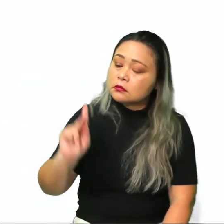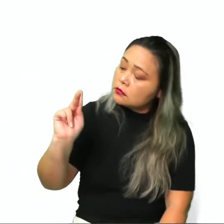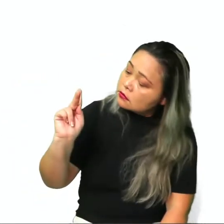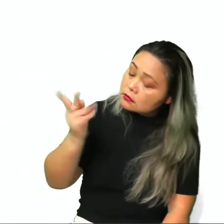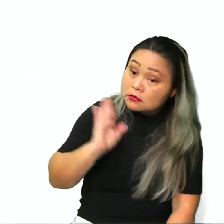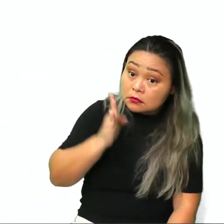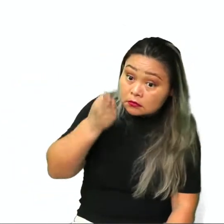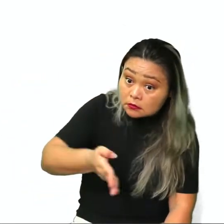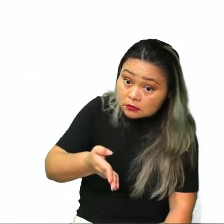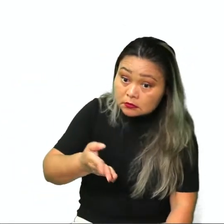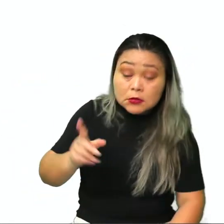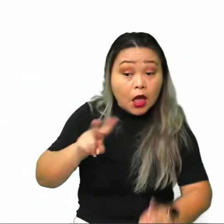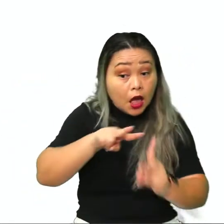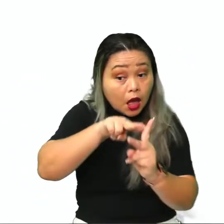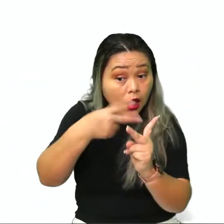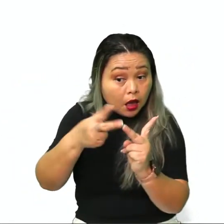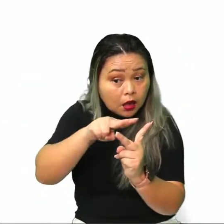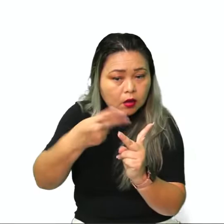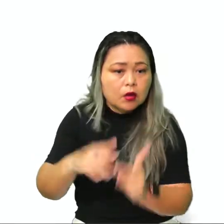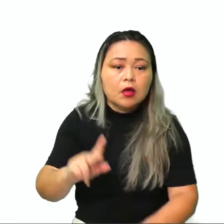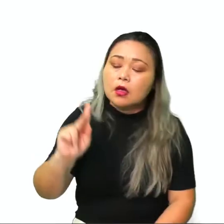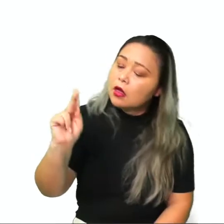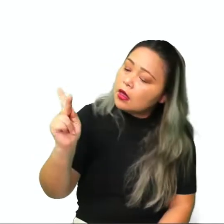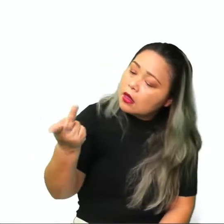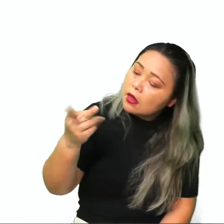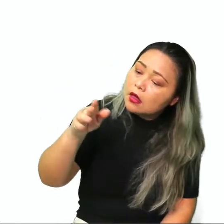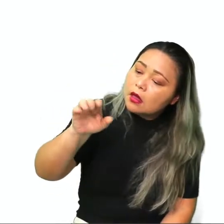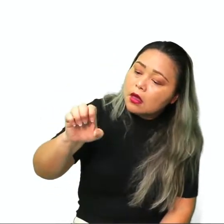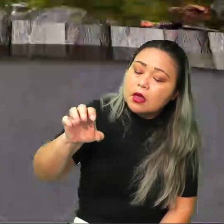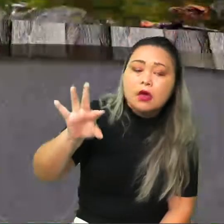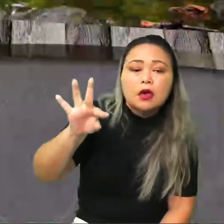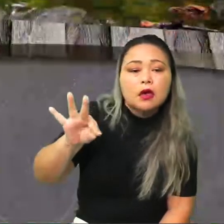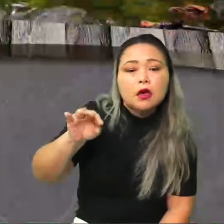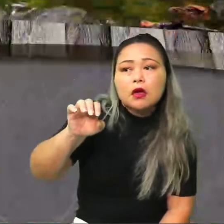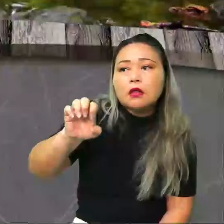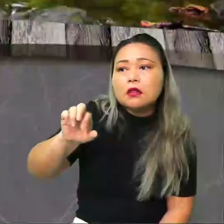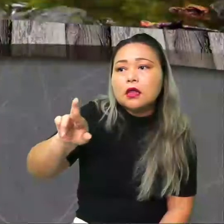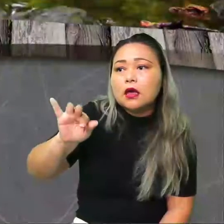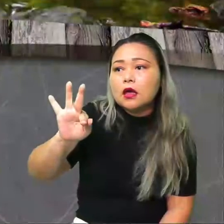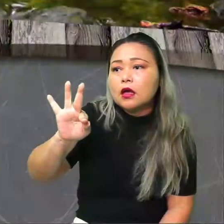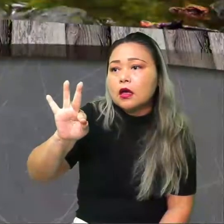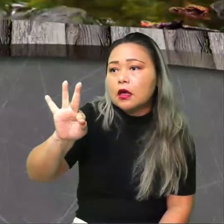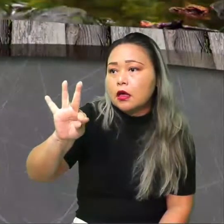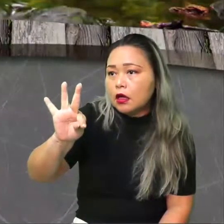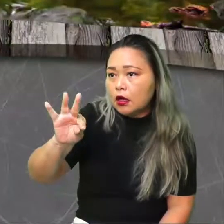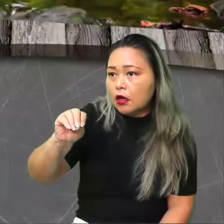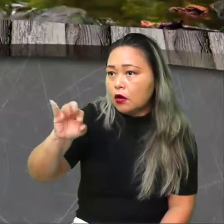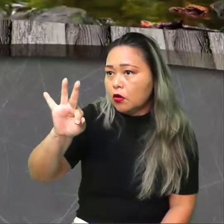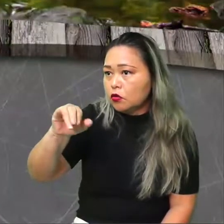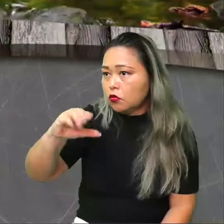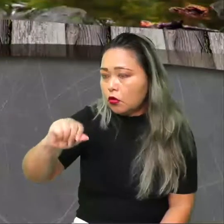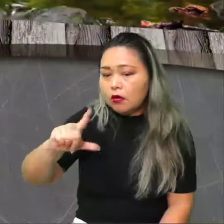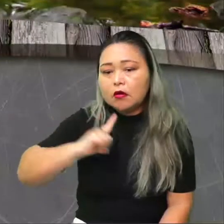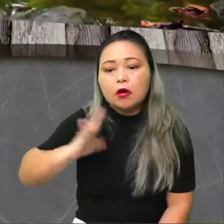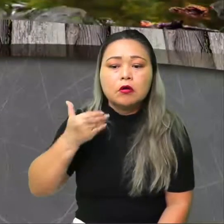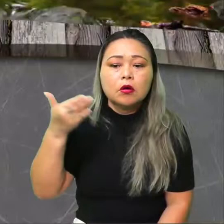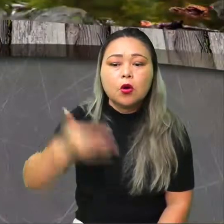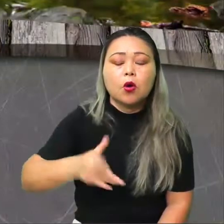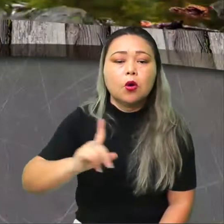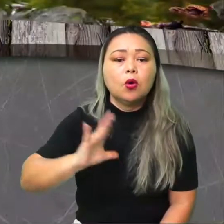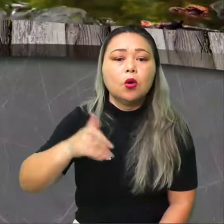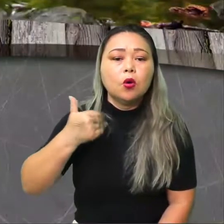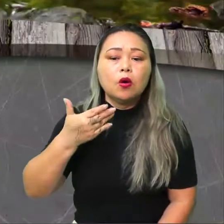heterotrófica? Lembra das 3 vias metabólicas lá que a gente descreveu? em relação a essa